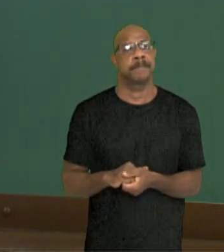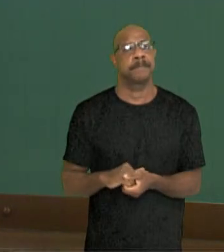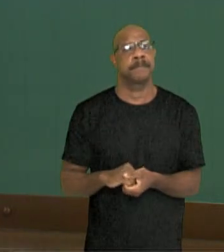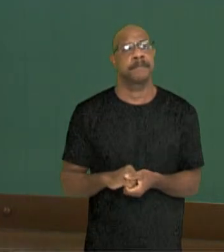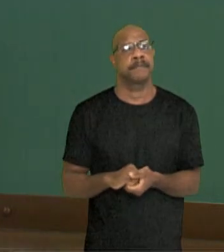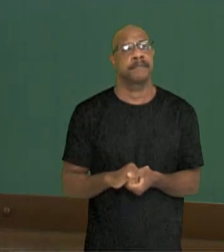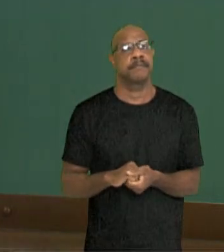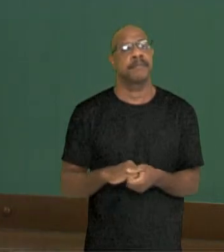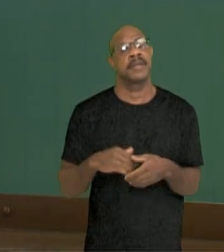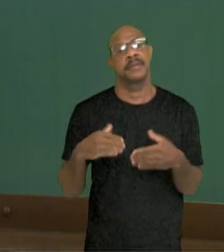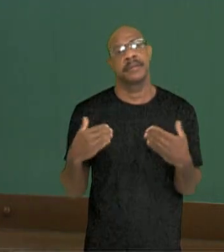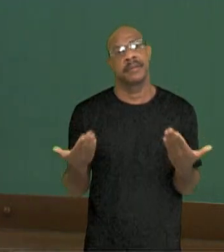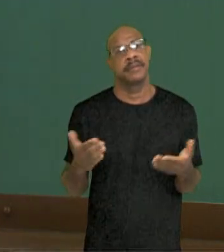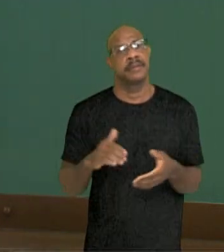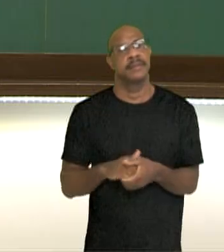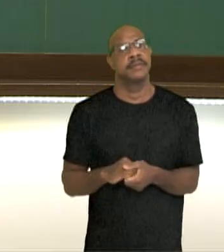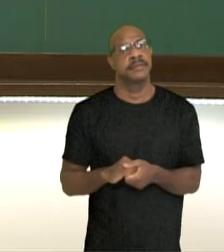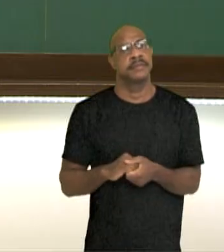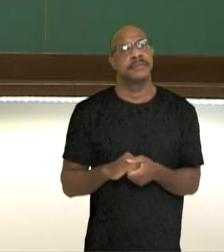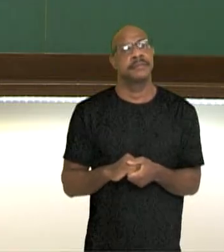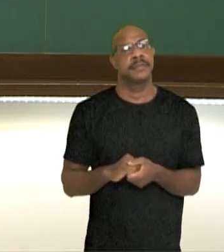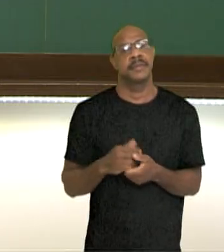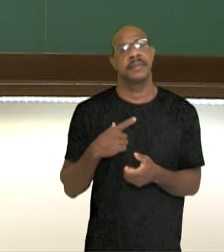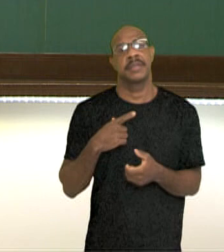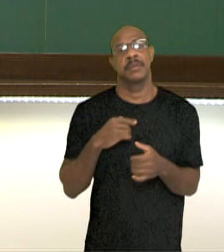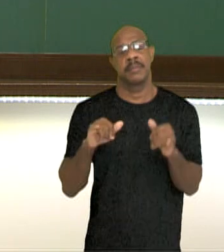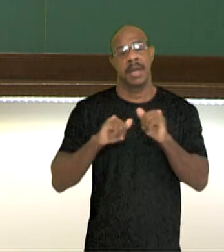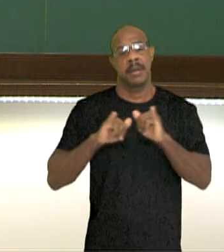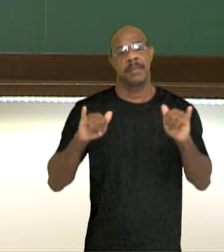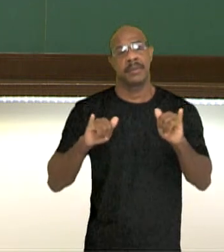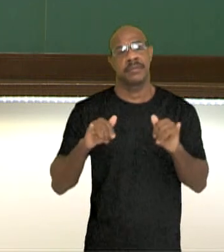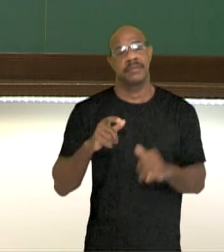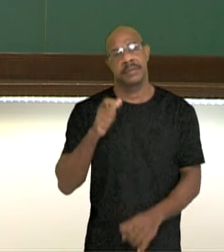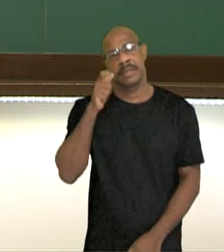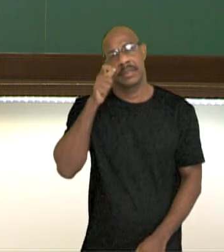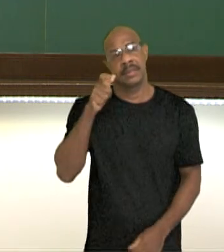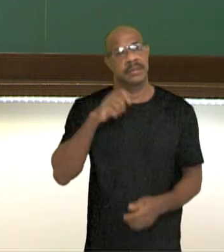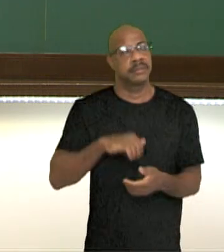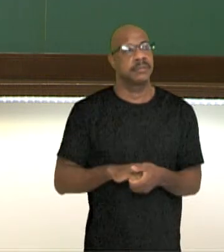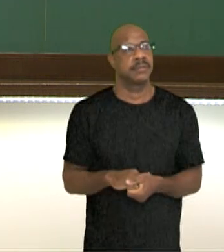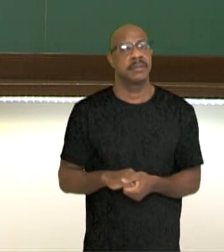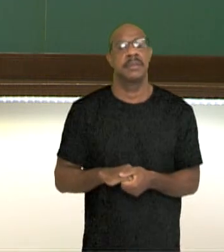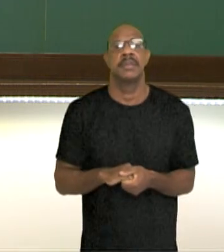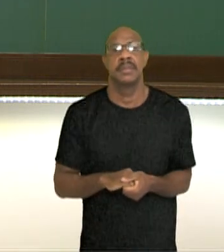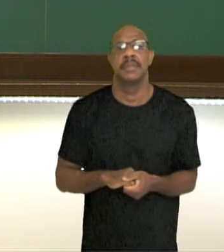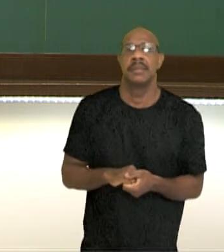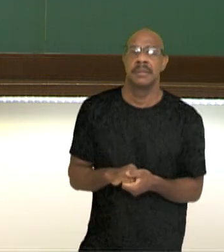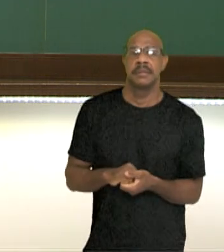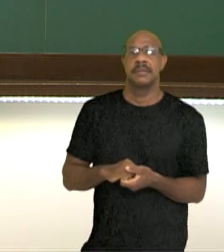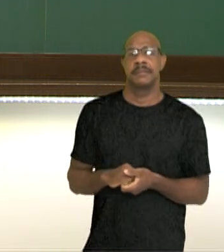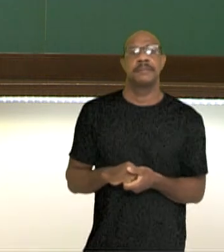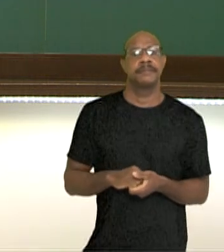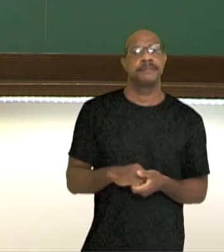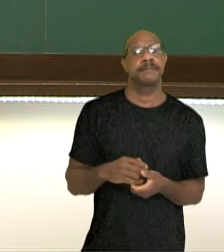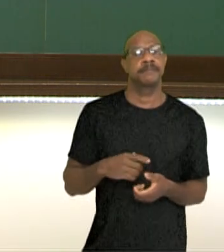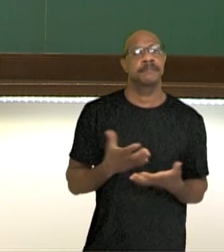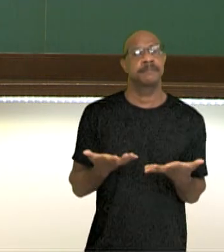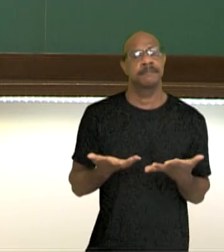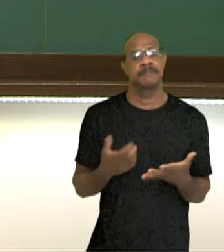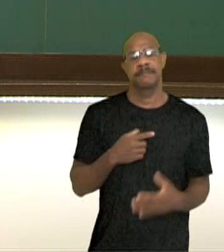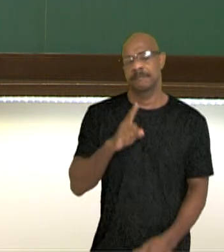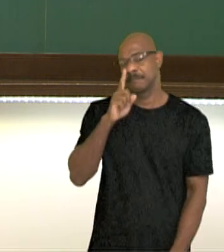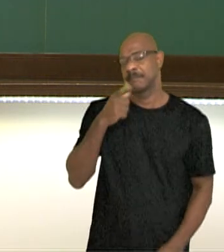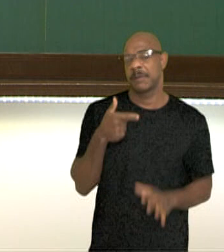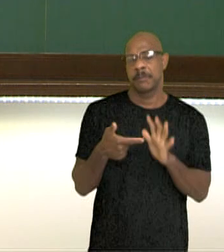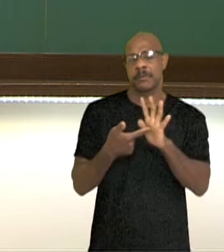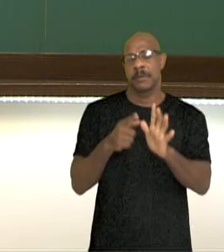polaridade. Muito bem, eu separei aqui uma reportagem interessante que vai lhe dar uma